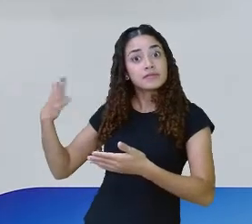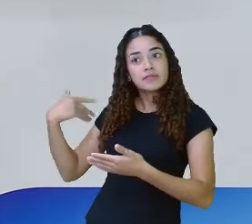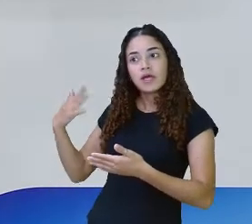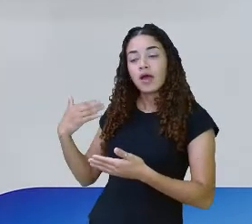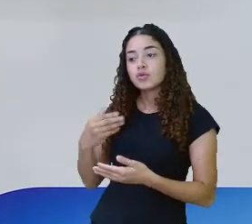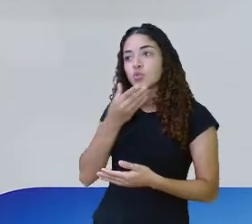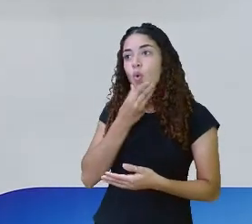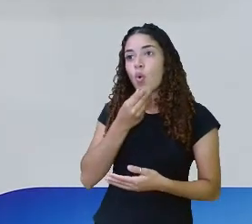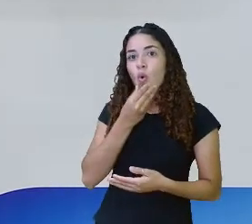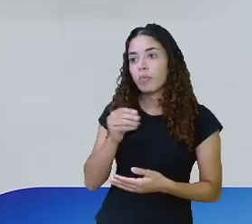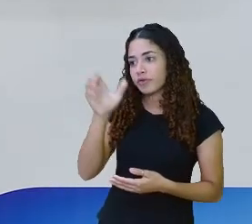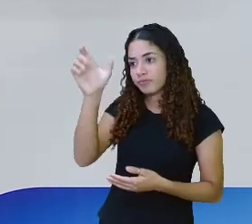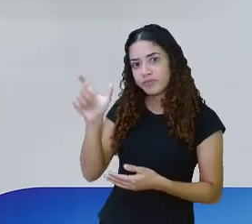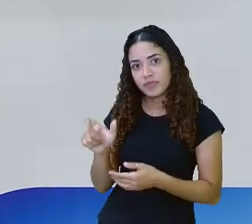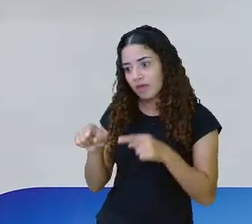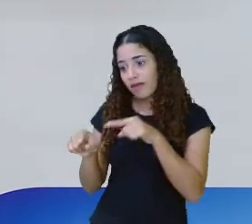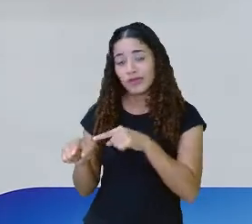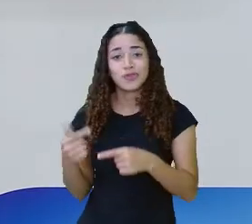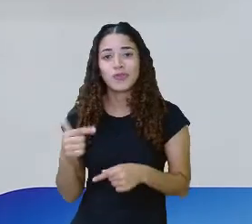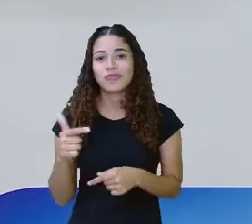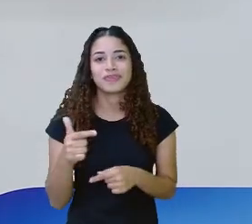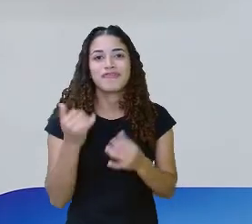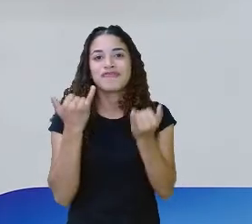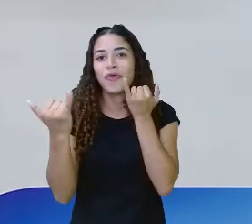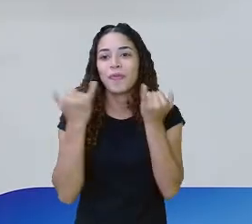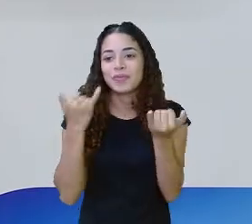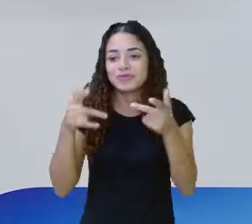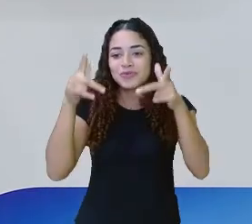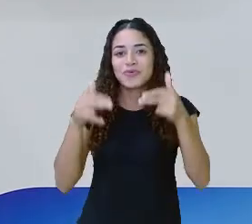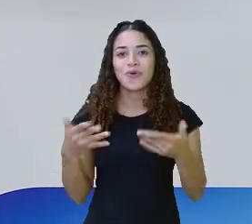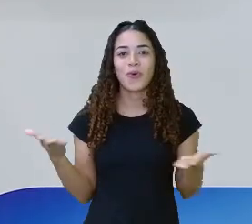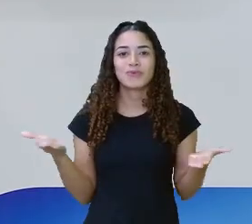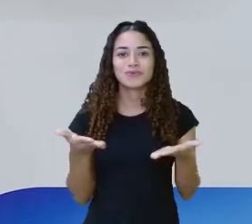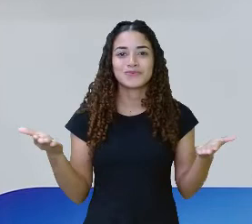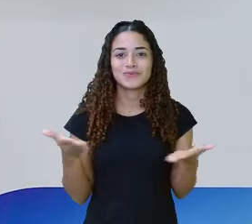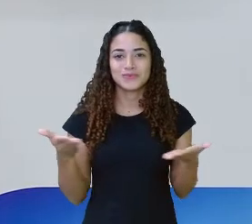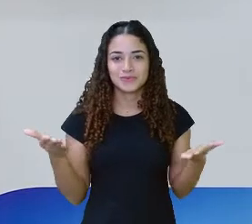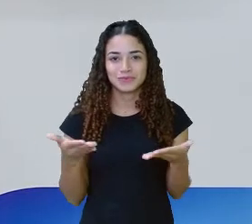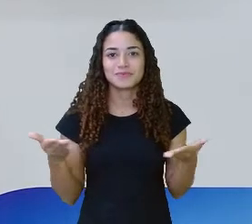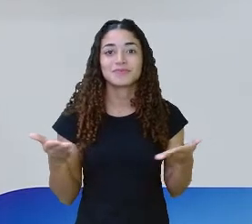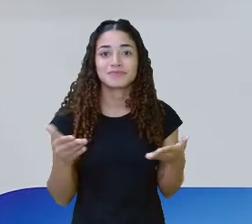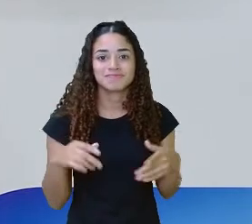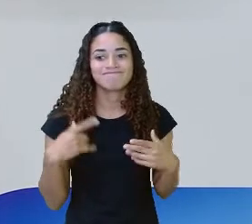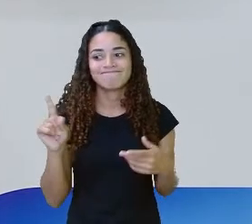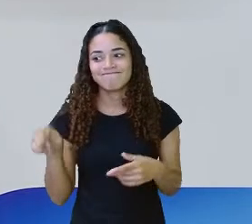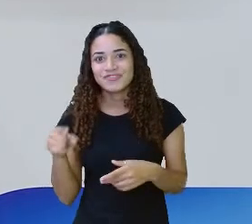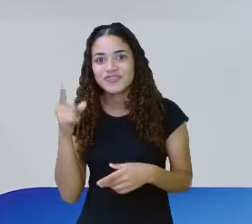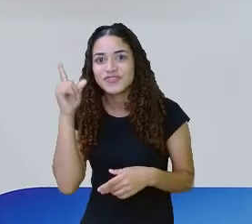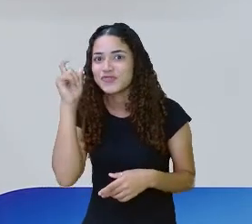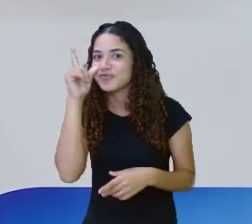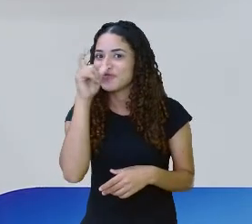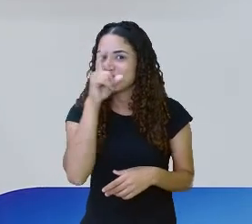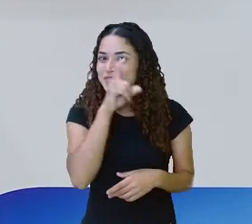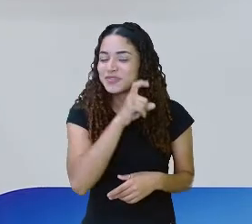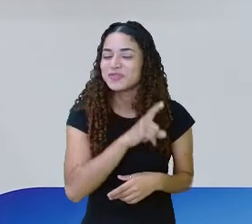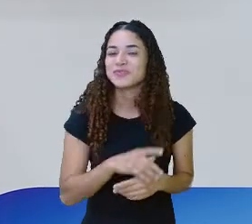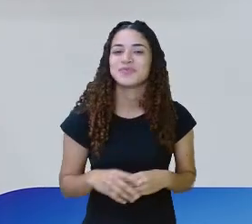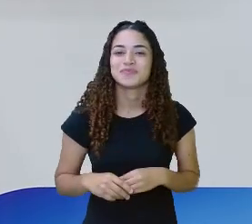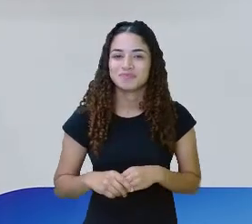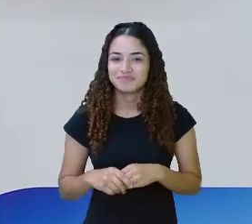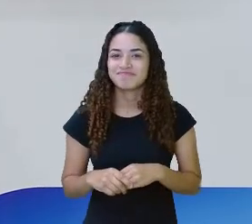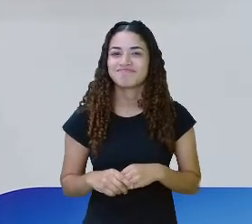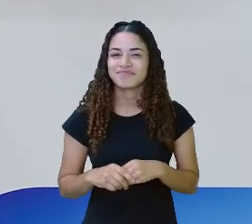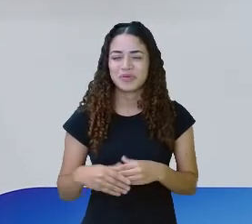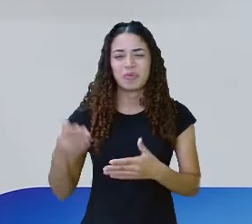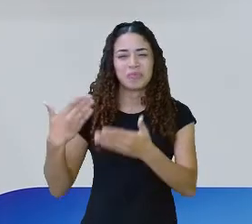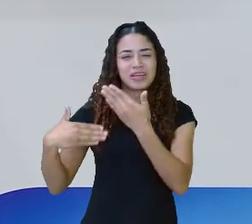tão assim, né, arraigadas como a gente tem hoje, né? Então, veja que dificuldade que é para uma pessoa que